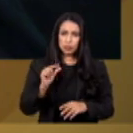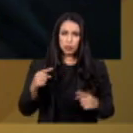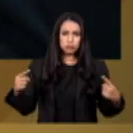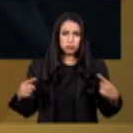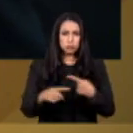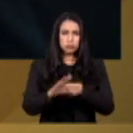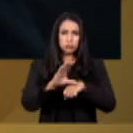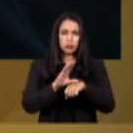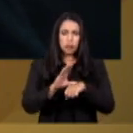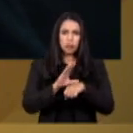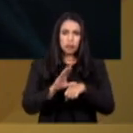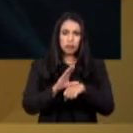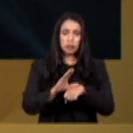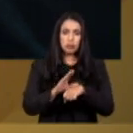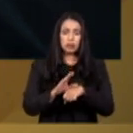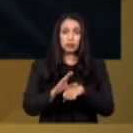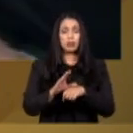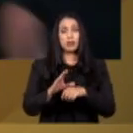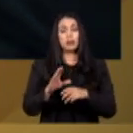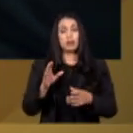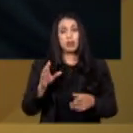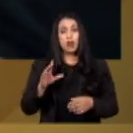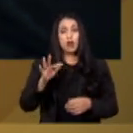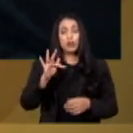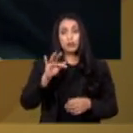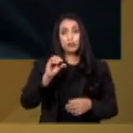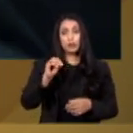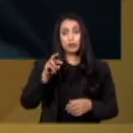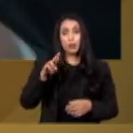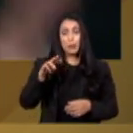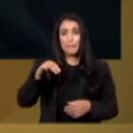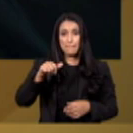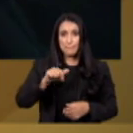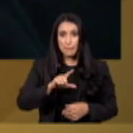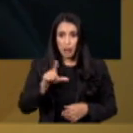pena inconstitucionalidade formal e material normal